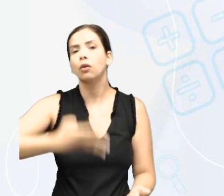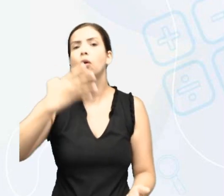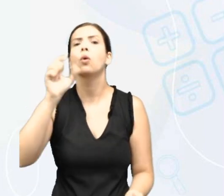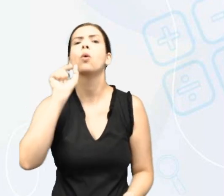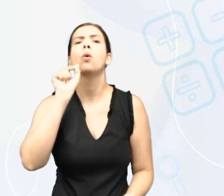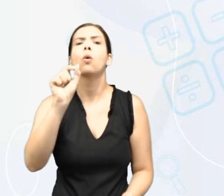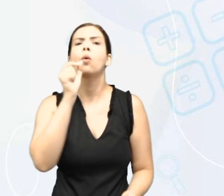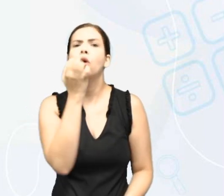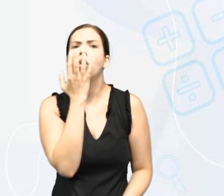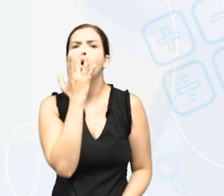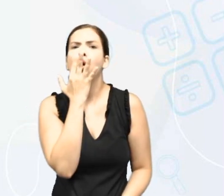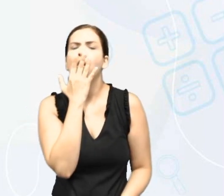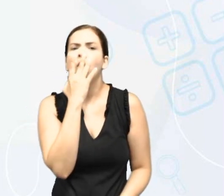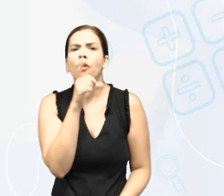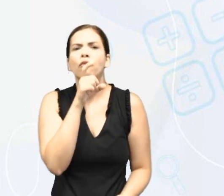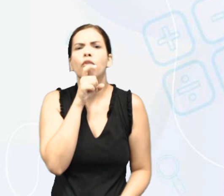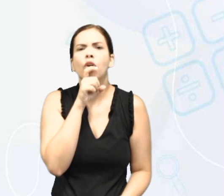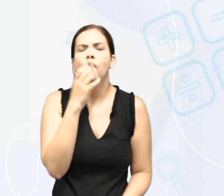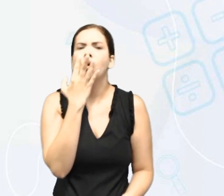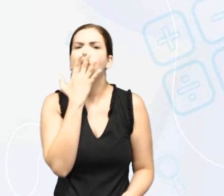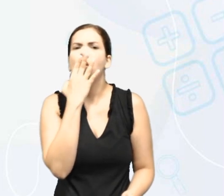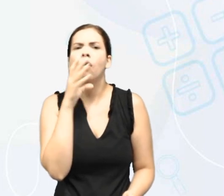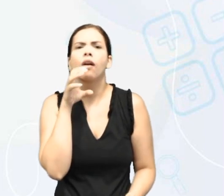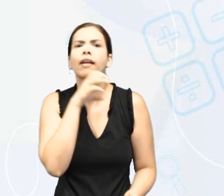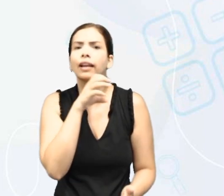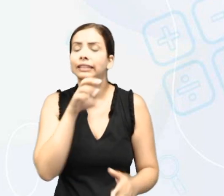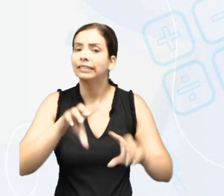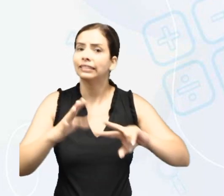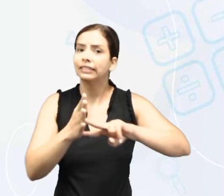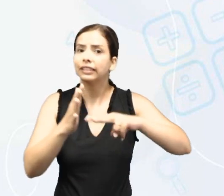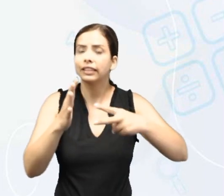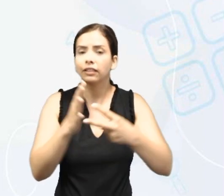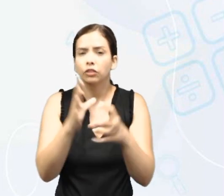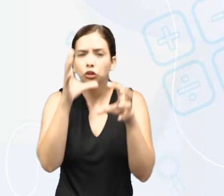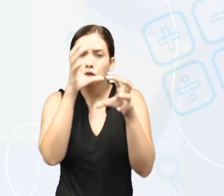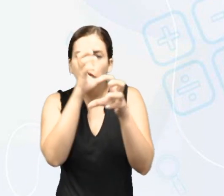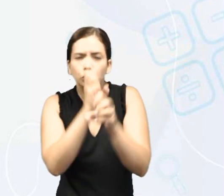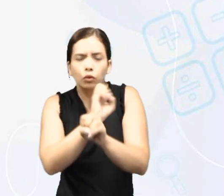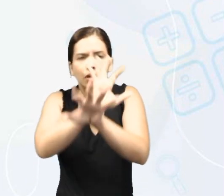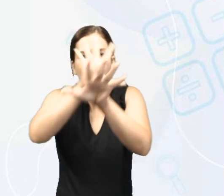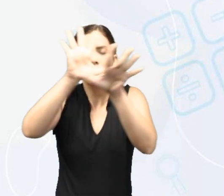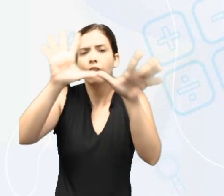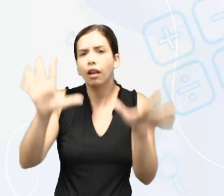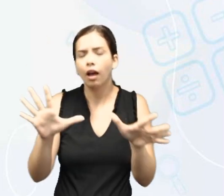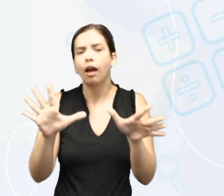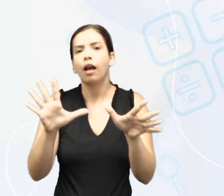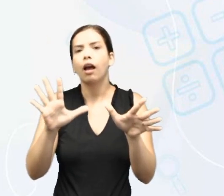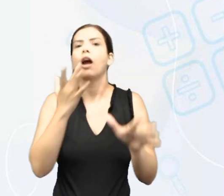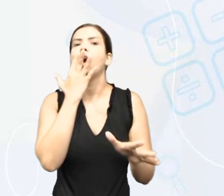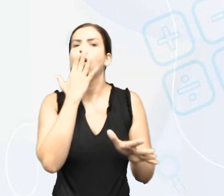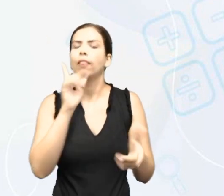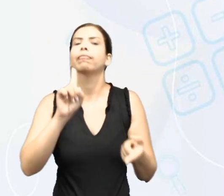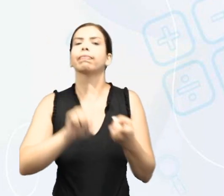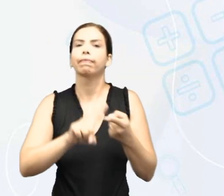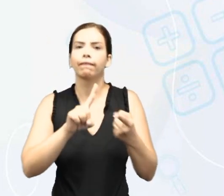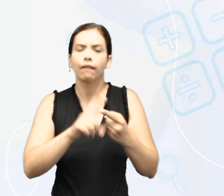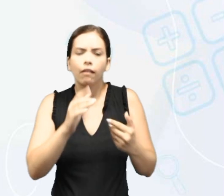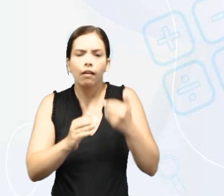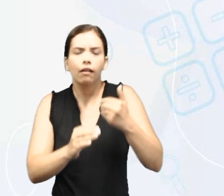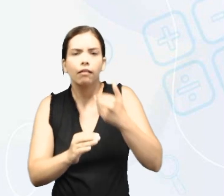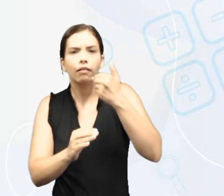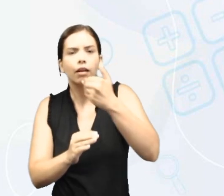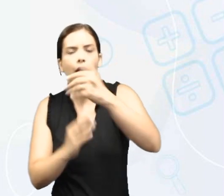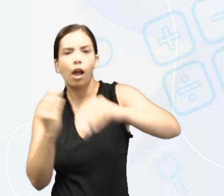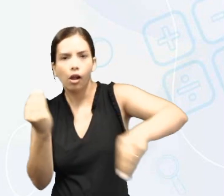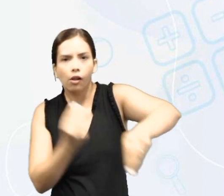que é cor fria, o que é cor quente. Mas também as cores, elas têm uma gradação. O que é a gradação das cores? É a